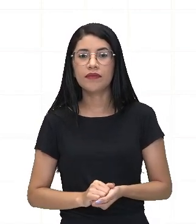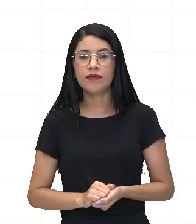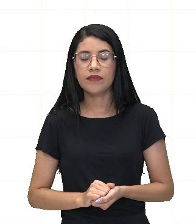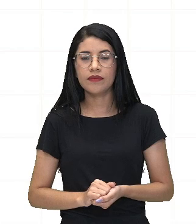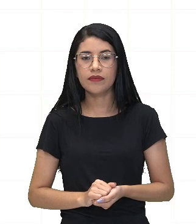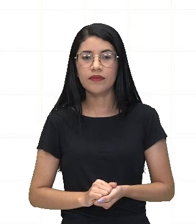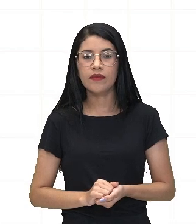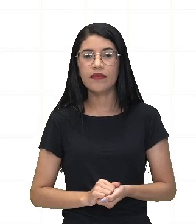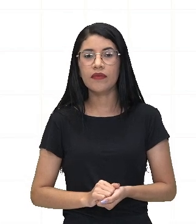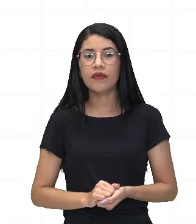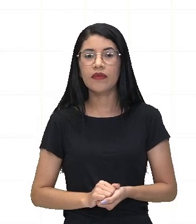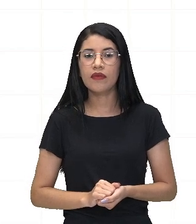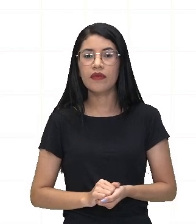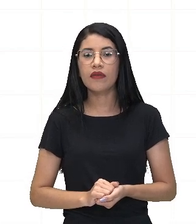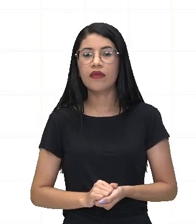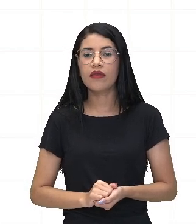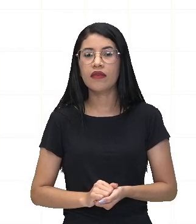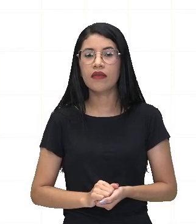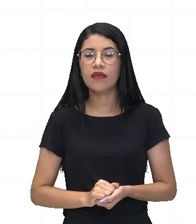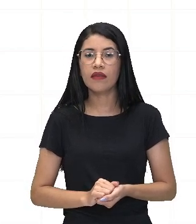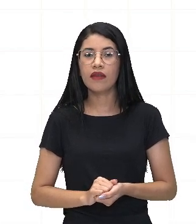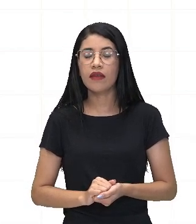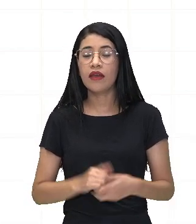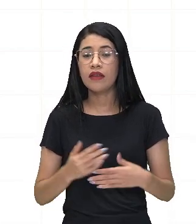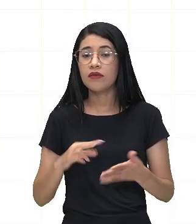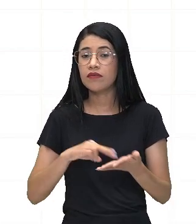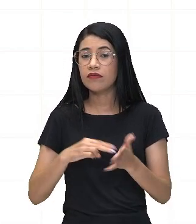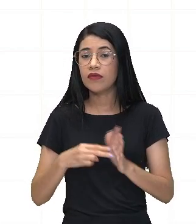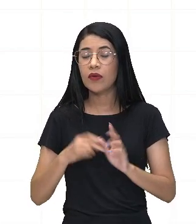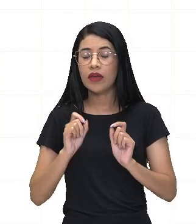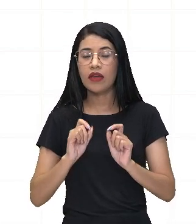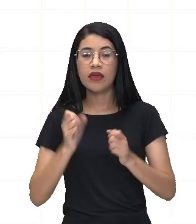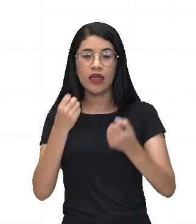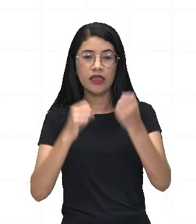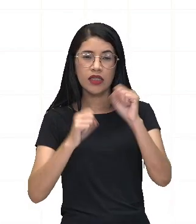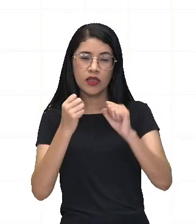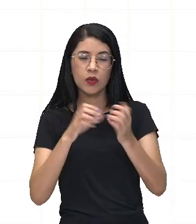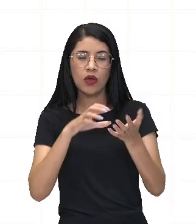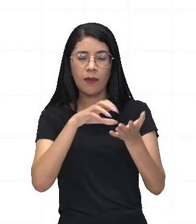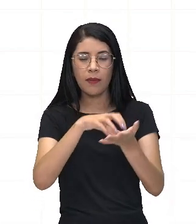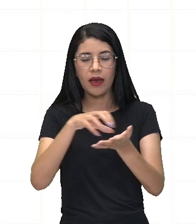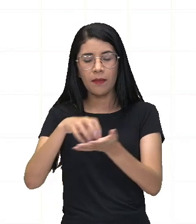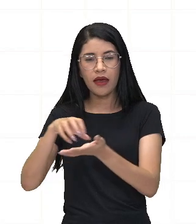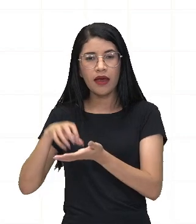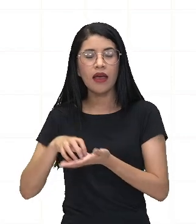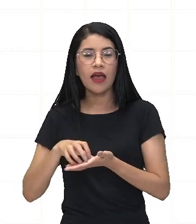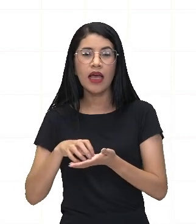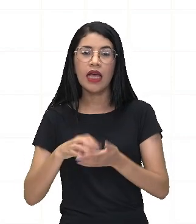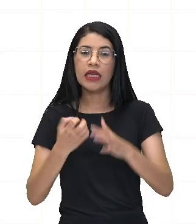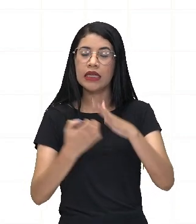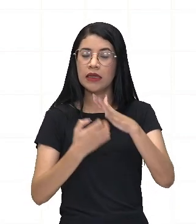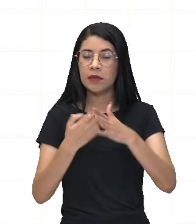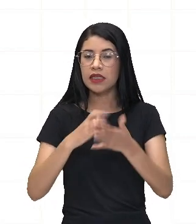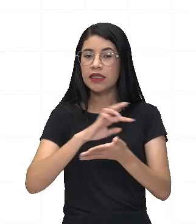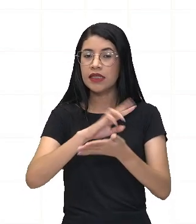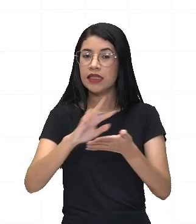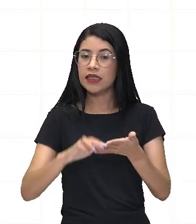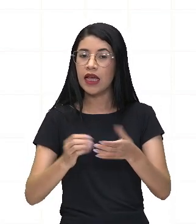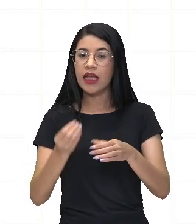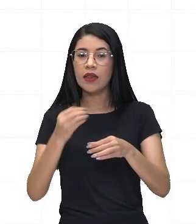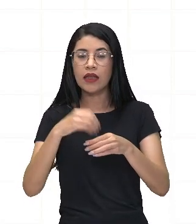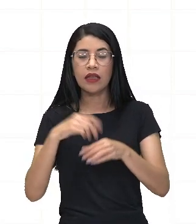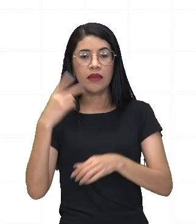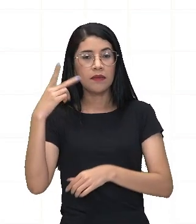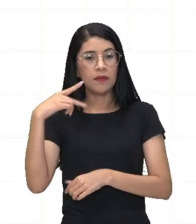crescimento econômico. Então, as indústrias, as empresas, as organizações, elas dentro de uma política